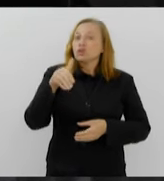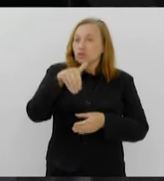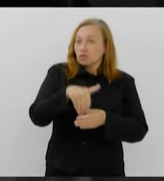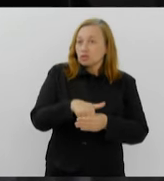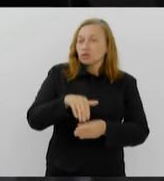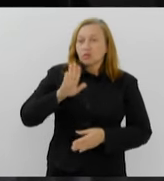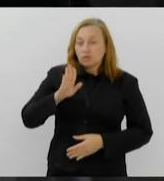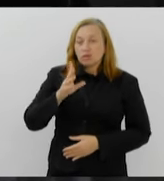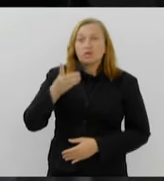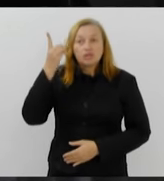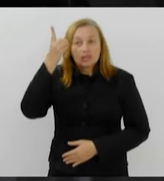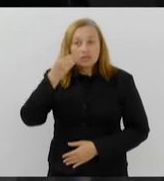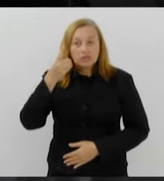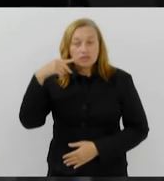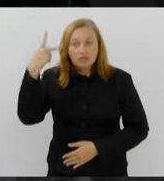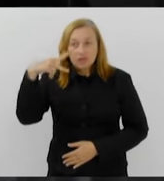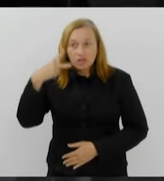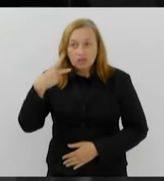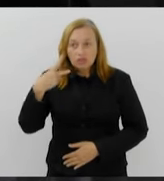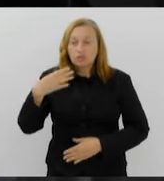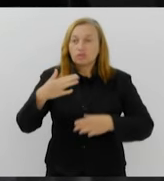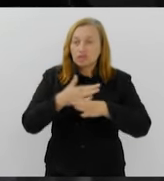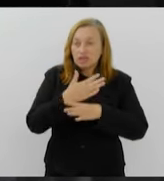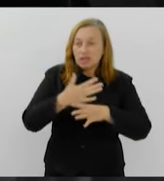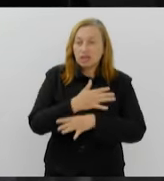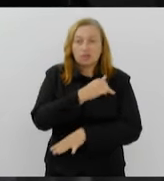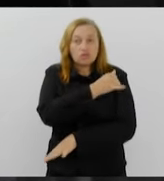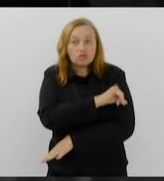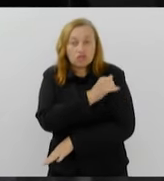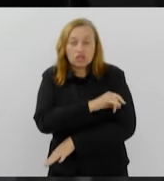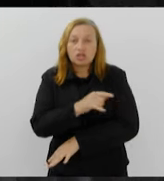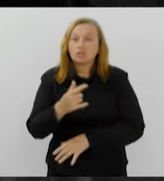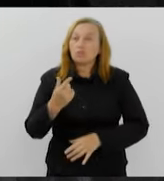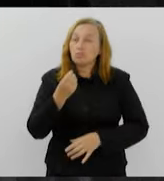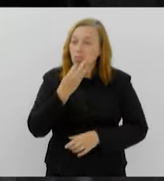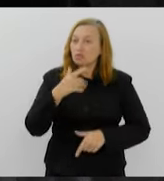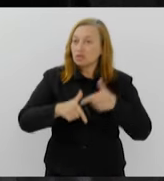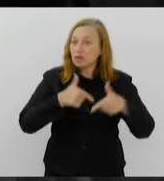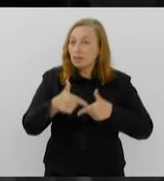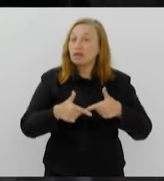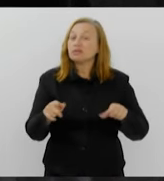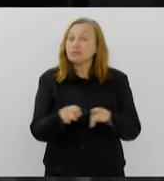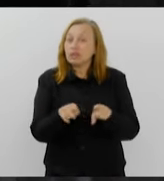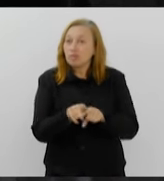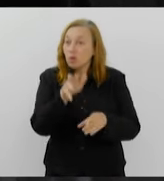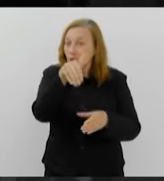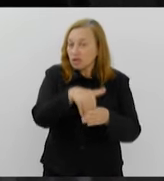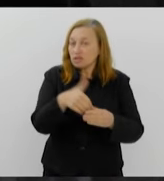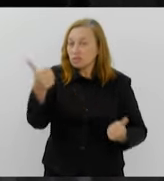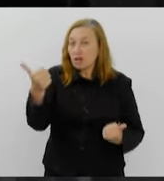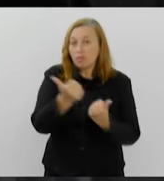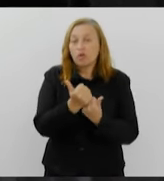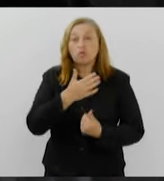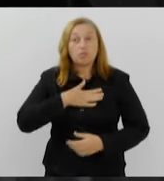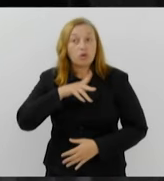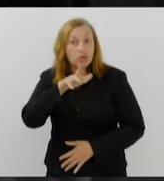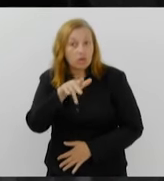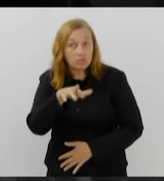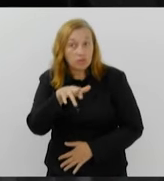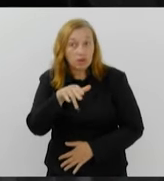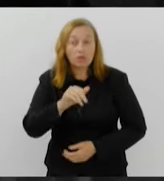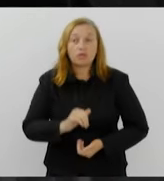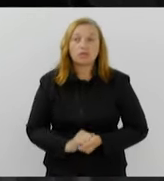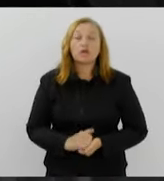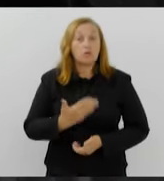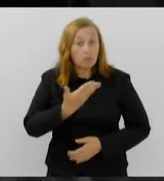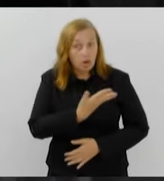mandato pra cidade do Rio de Janeiro e também uma eleição de apoio do meu irmão a candidatura